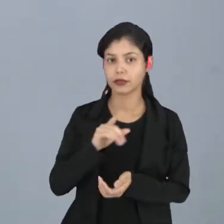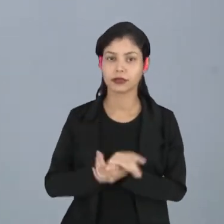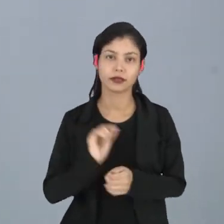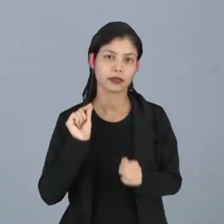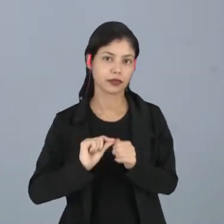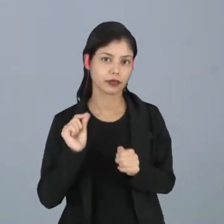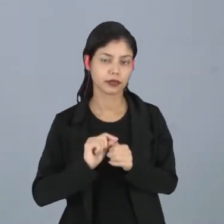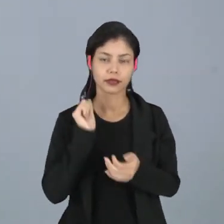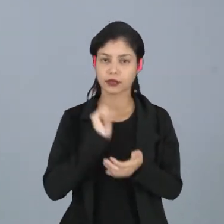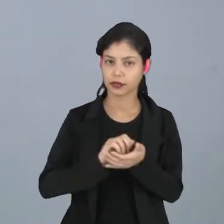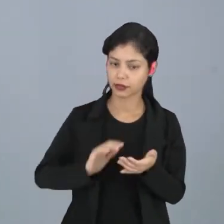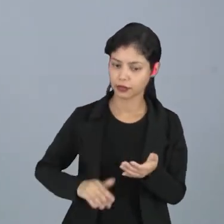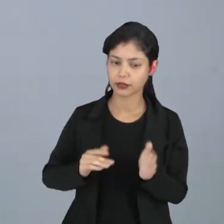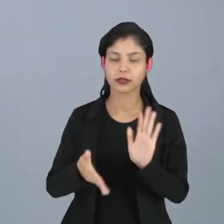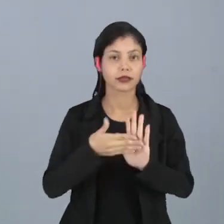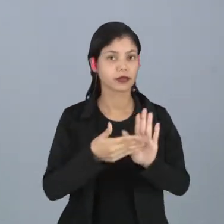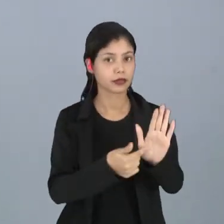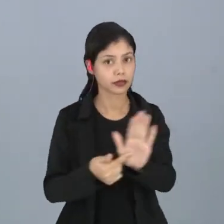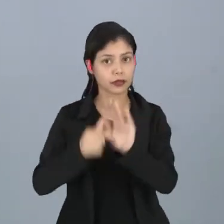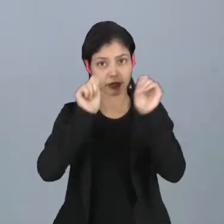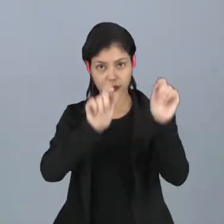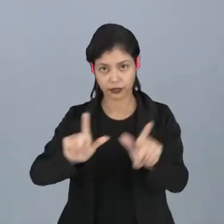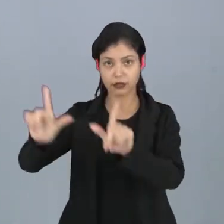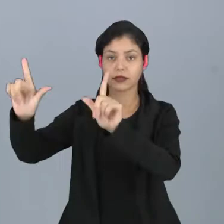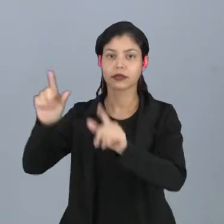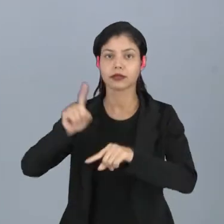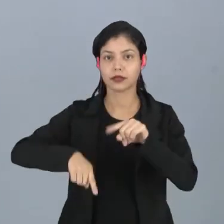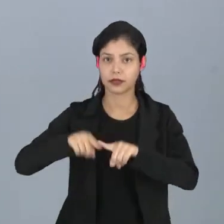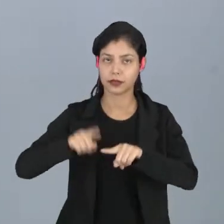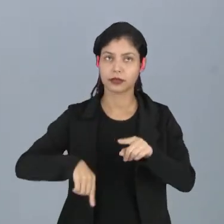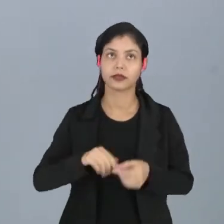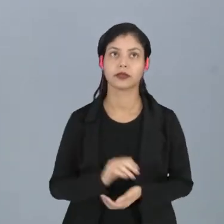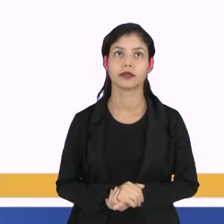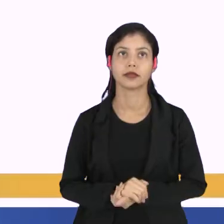as atividades propostas. Então acompanhe comigo o material.